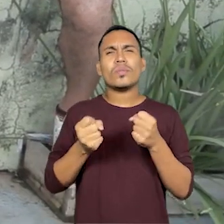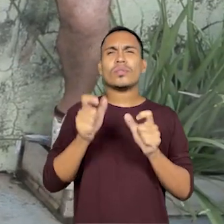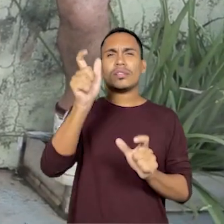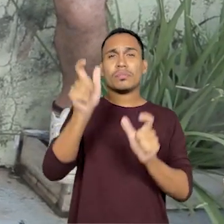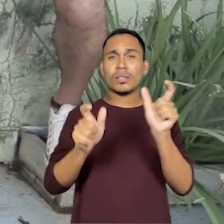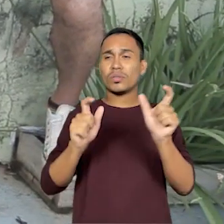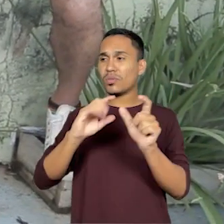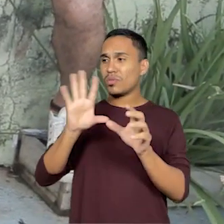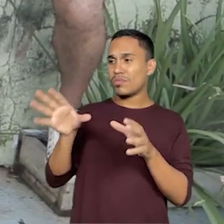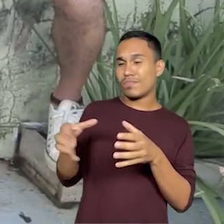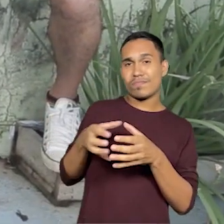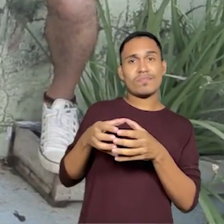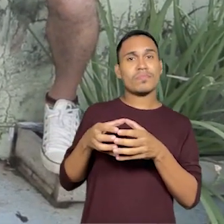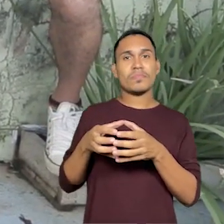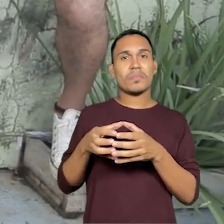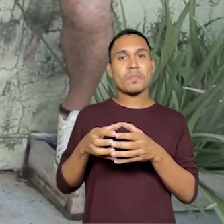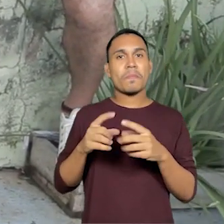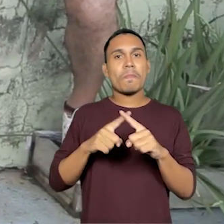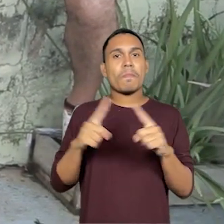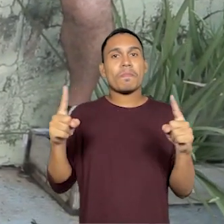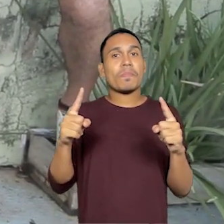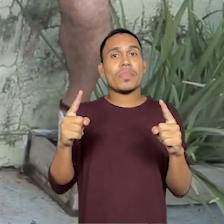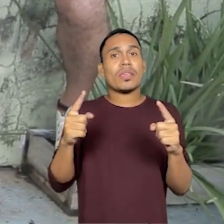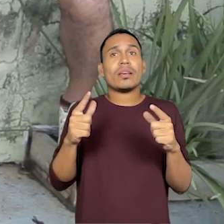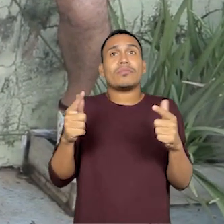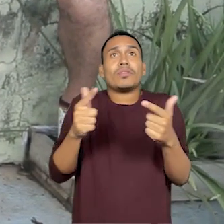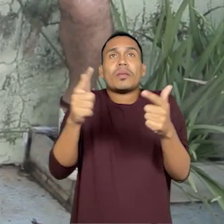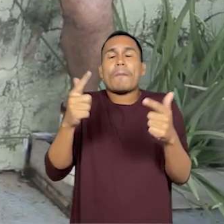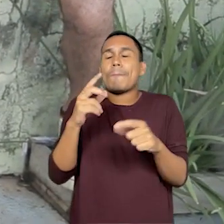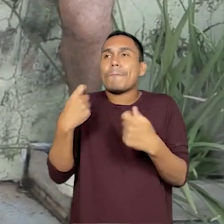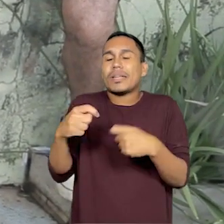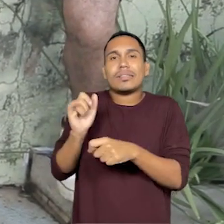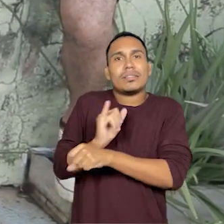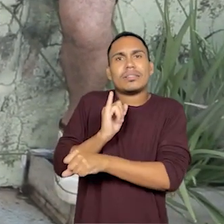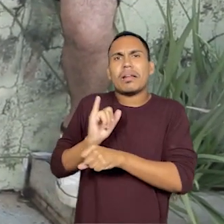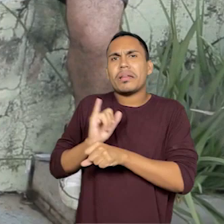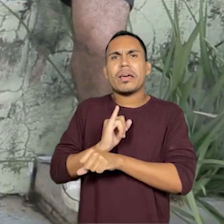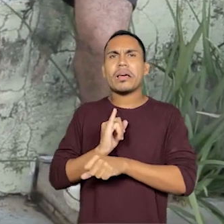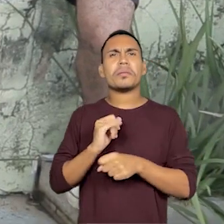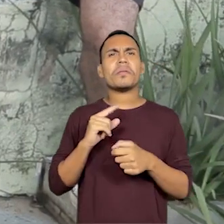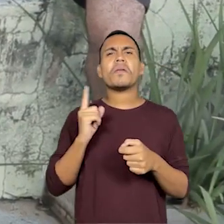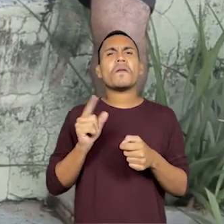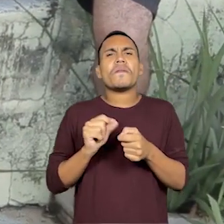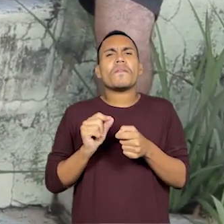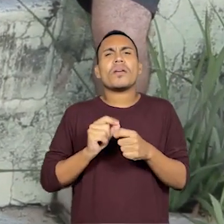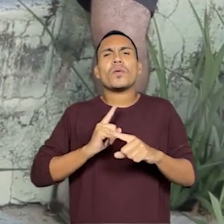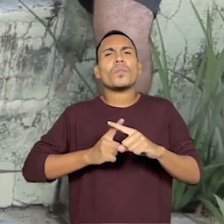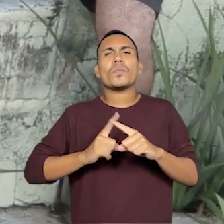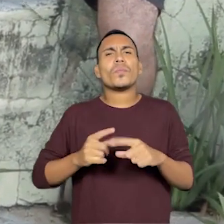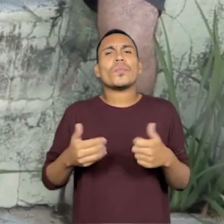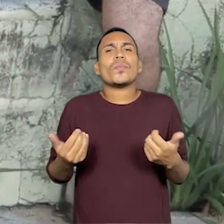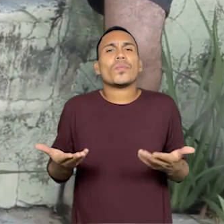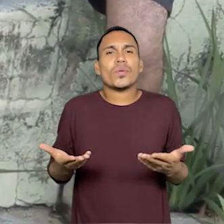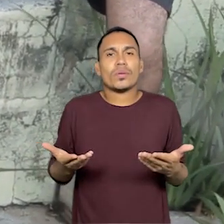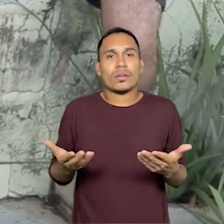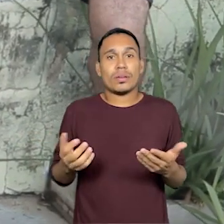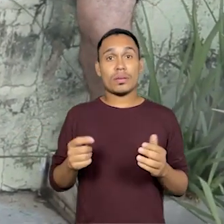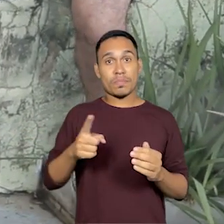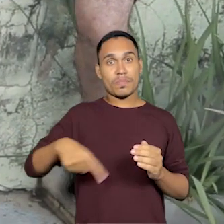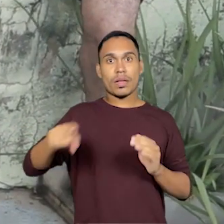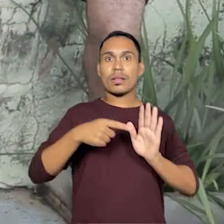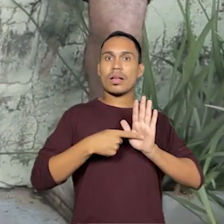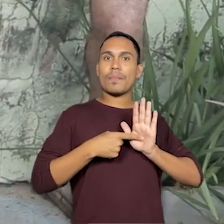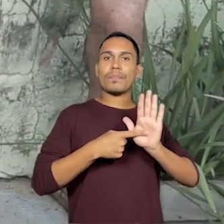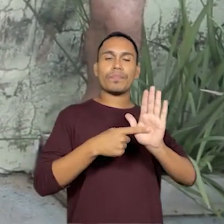capital. Isso não está incluso, por exemplo, no plano de trabalho. São outras articulações. Por que que a gente faz? Porque ir lá, para um menino desse se apresentar no